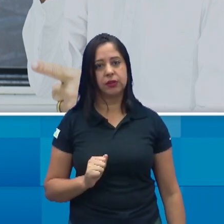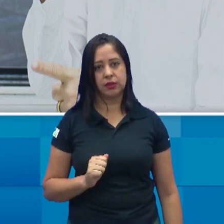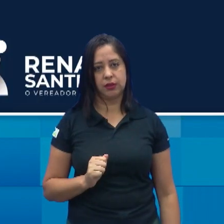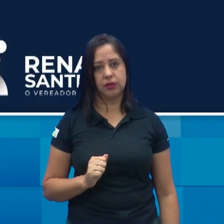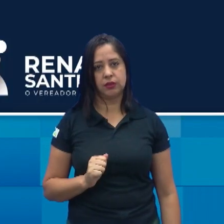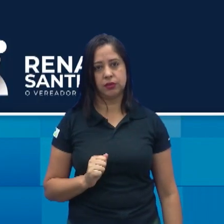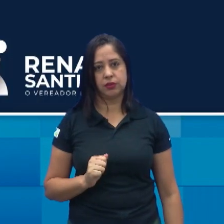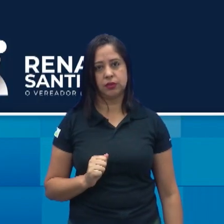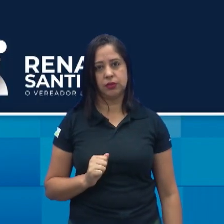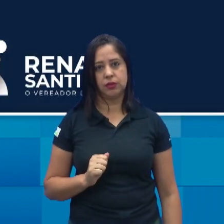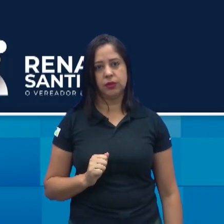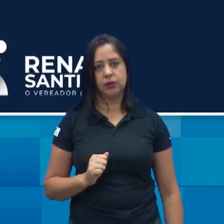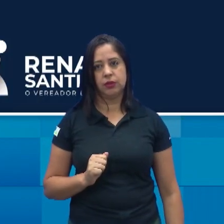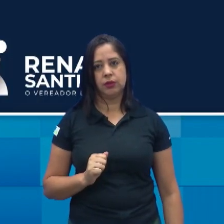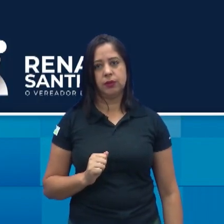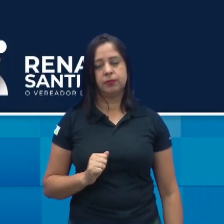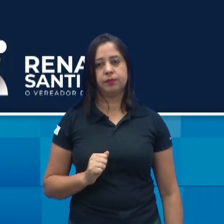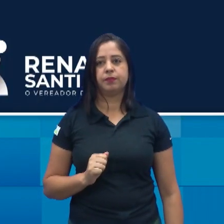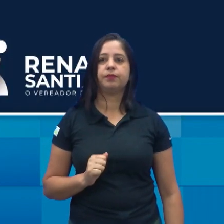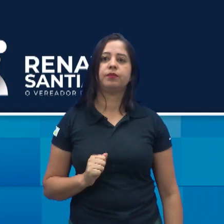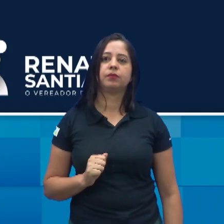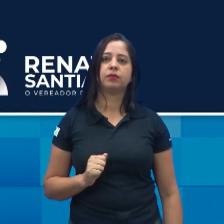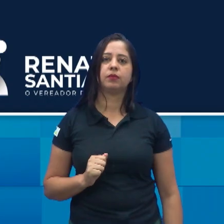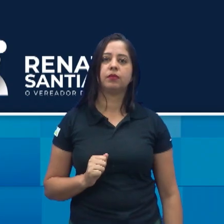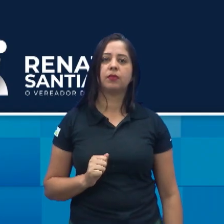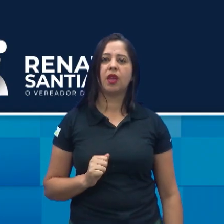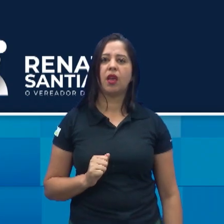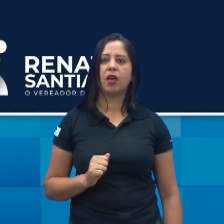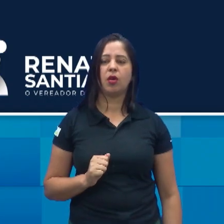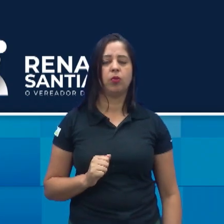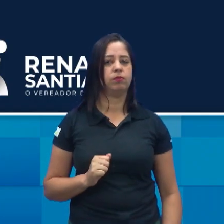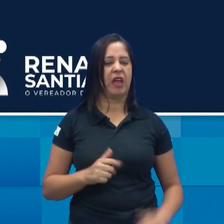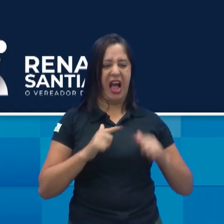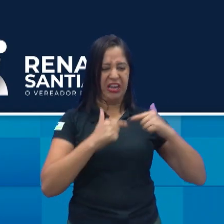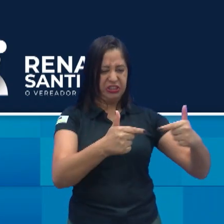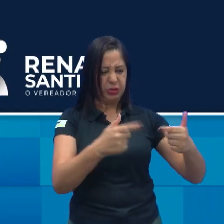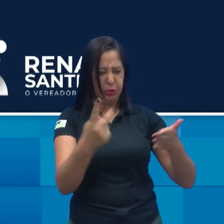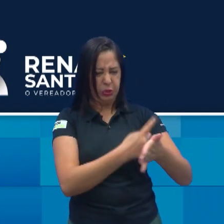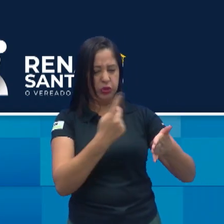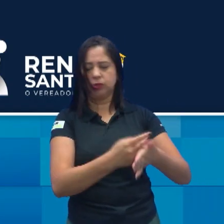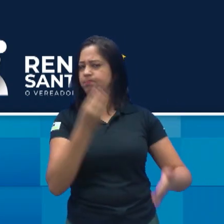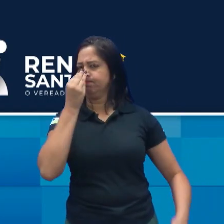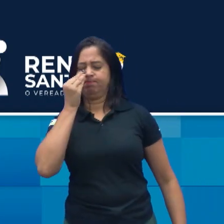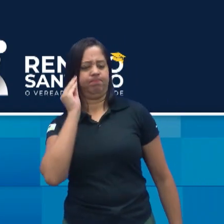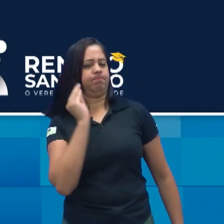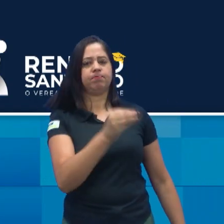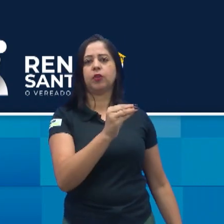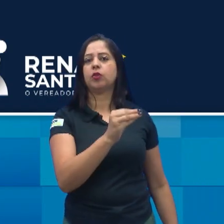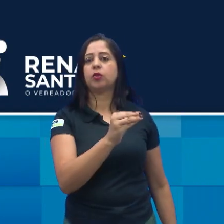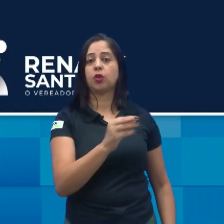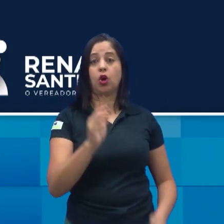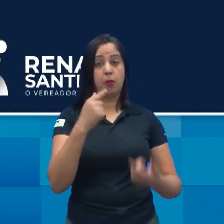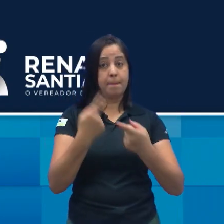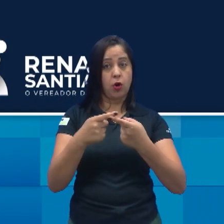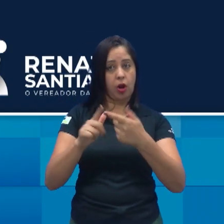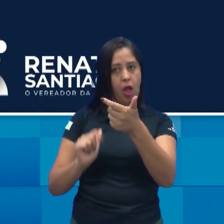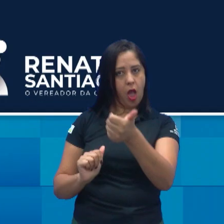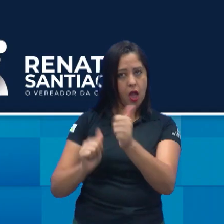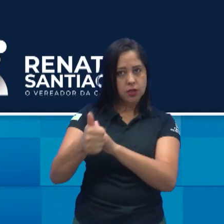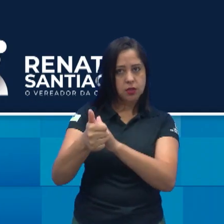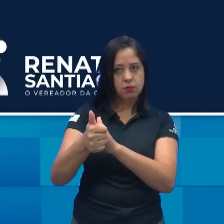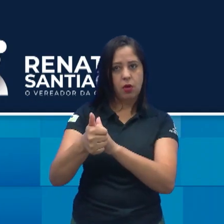no esporte. Fica aqui o meu repúdio, presidente, onde eu sempre afirmo que o esporte ele deve